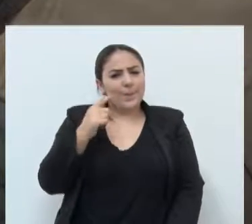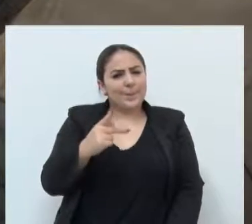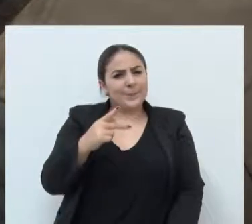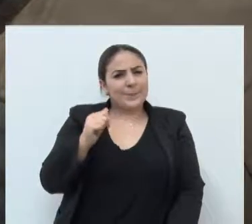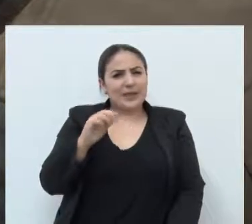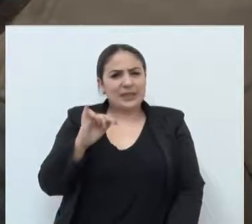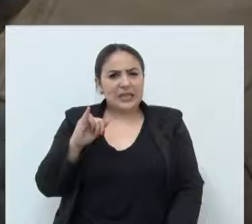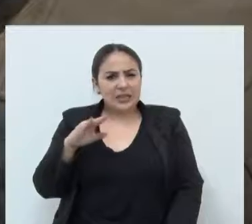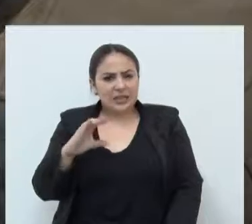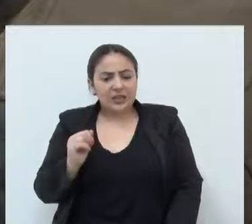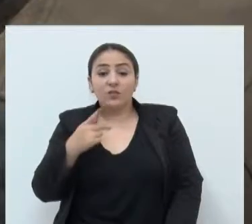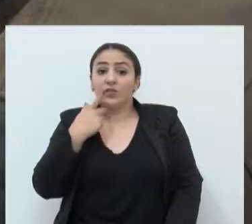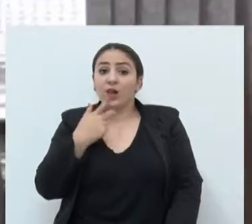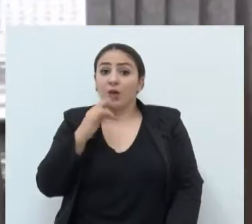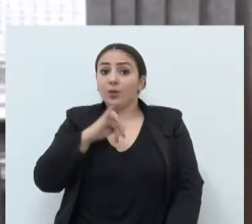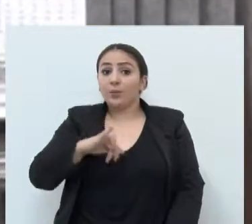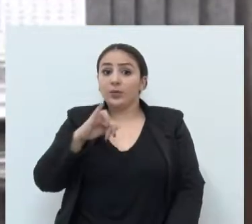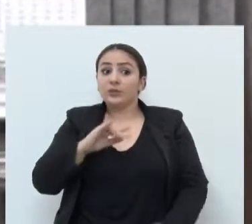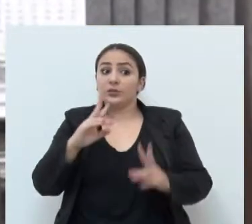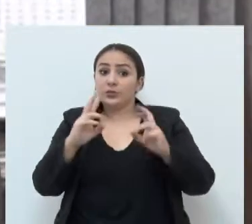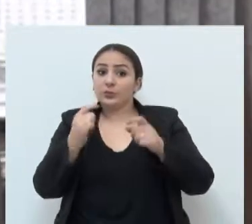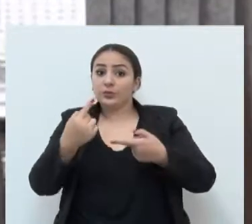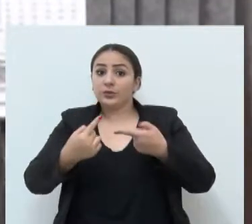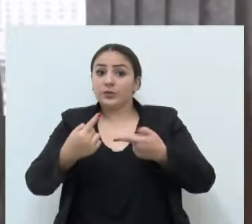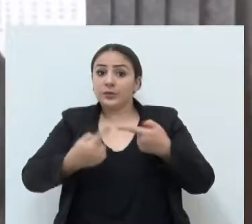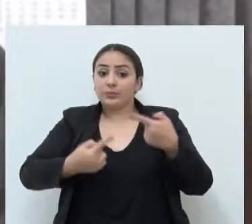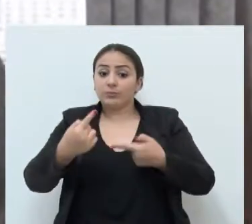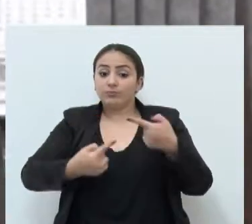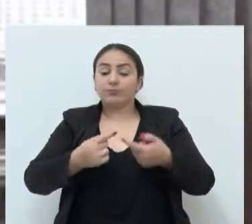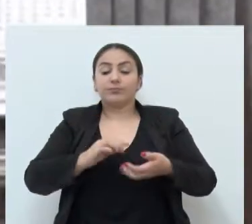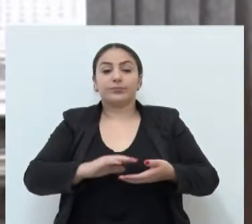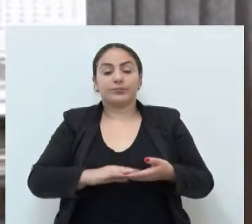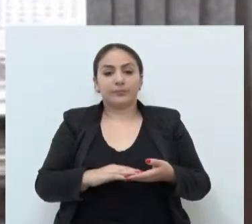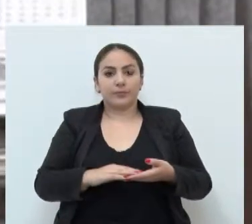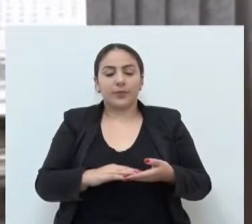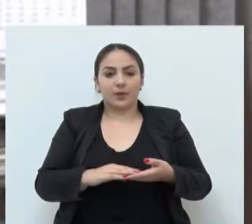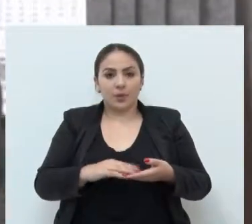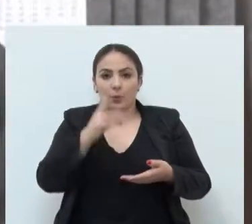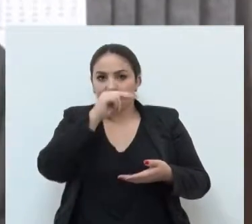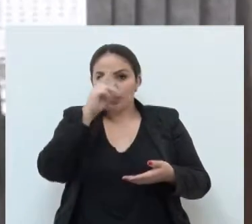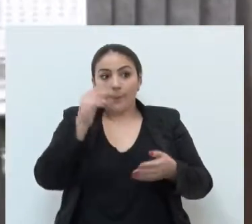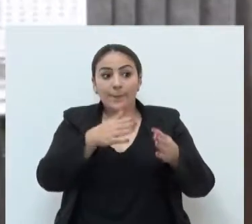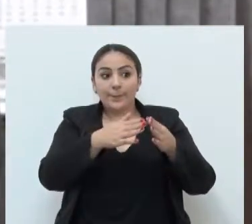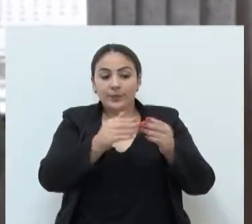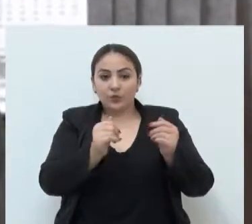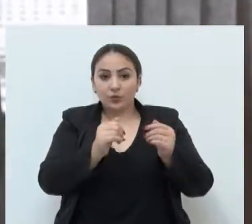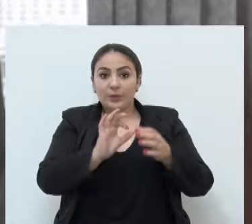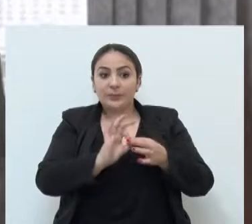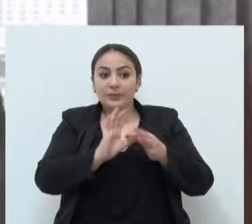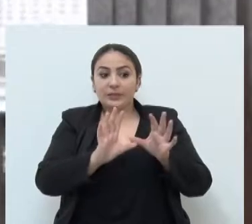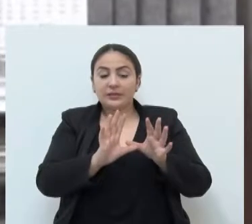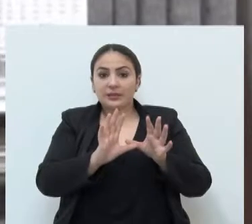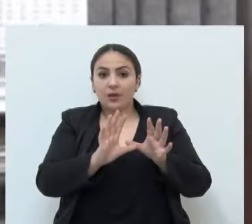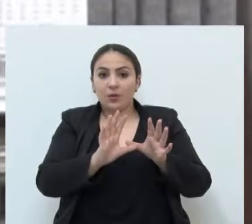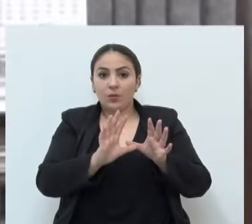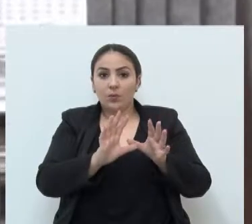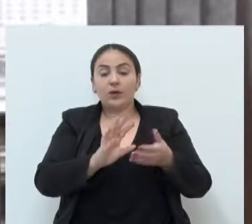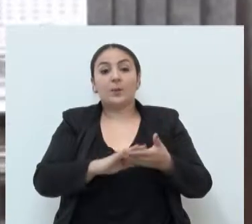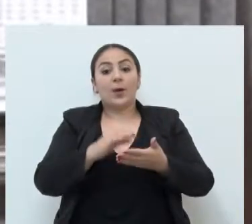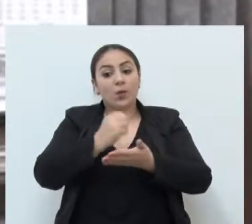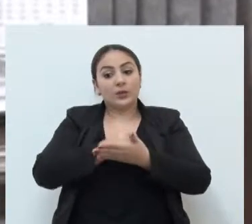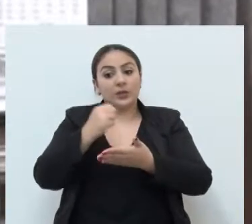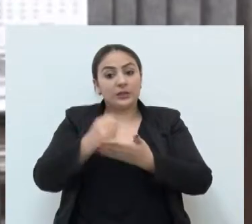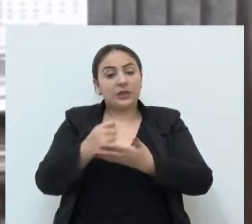a importância do debate. O Executivo mandou para a Câmara de Vereadores um projeto de lei pedindo uma autorização legislativa para